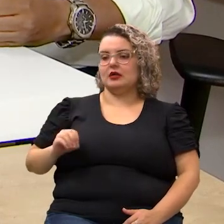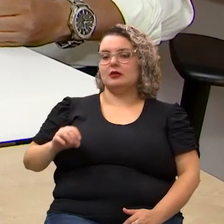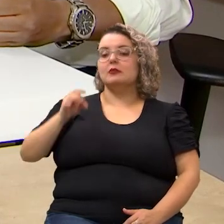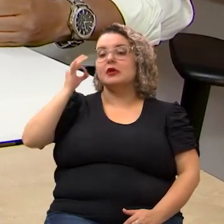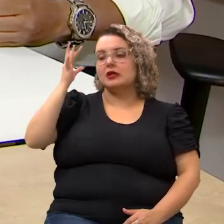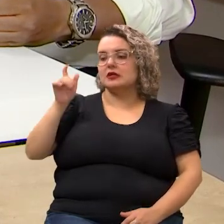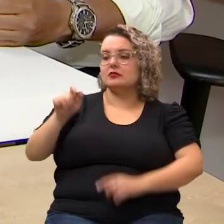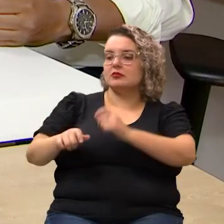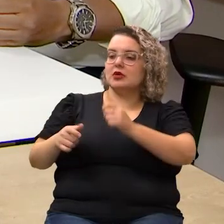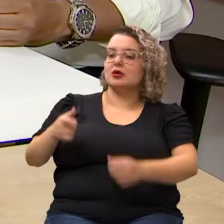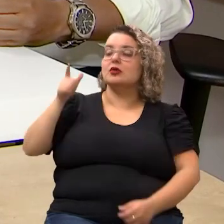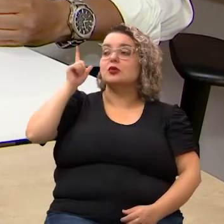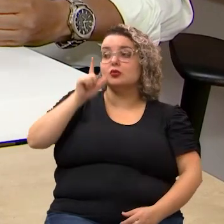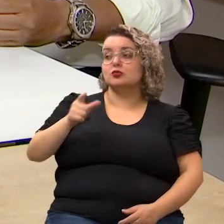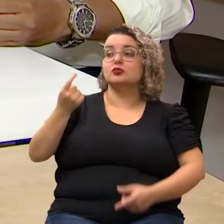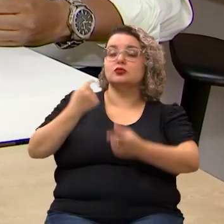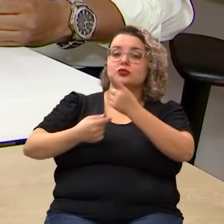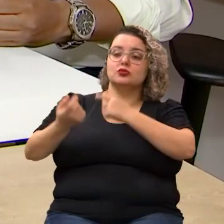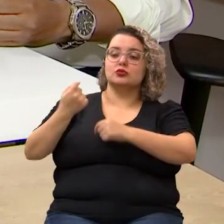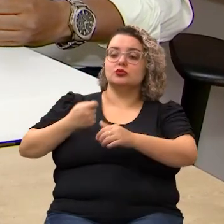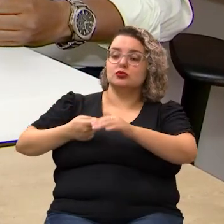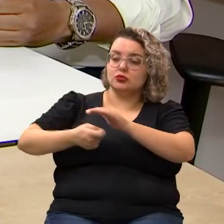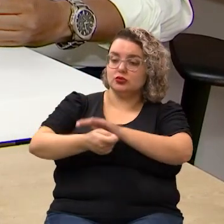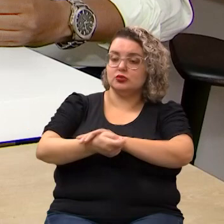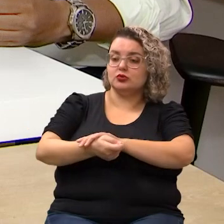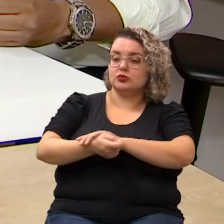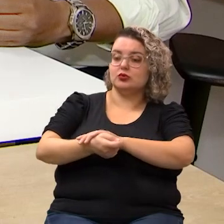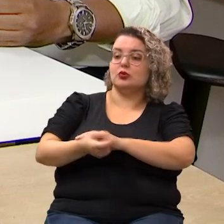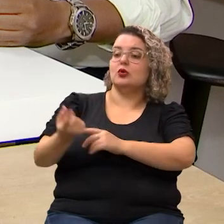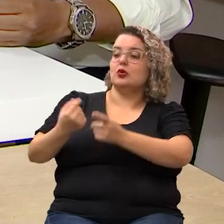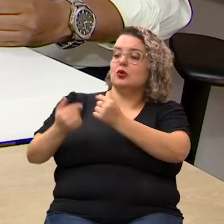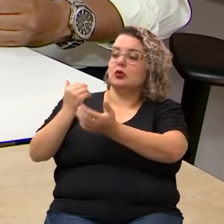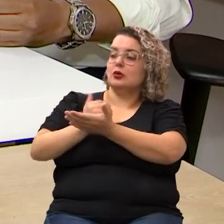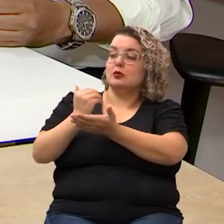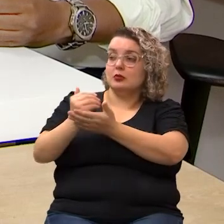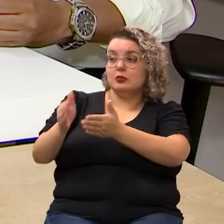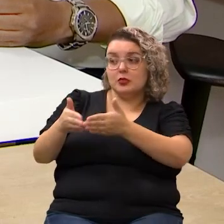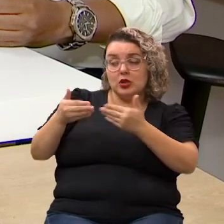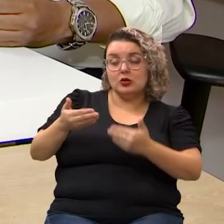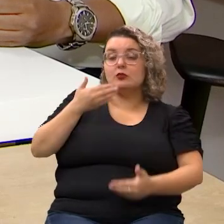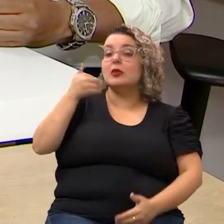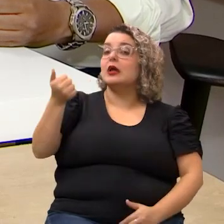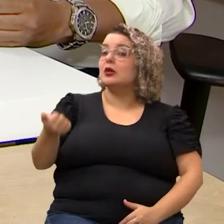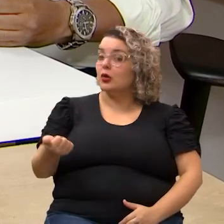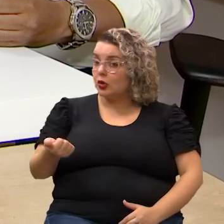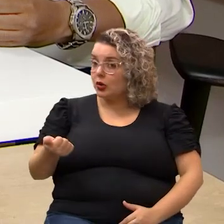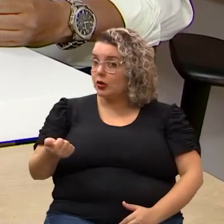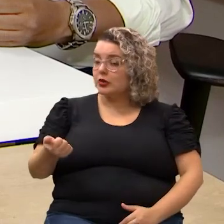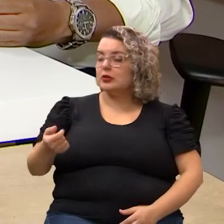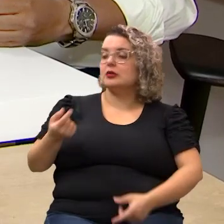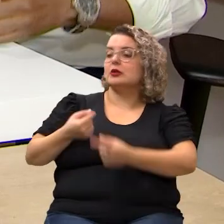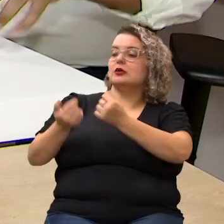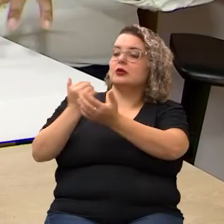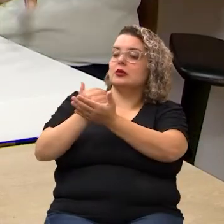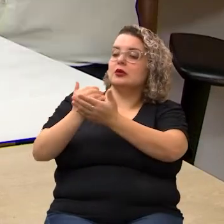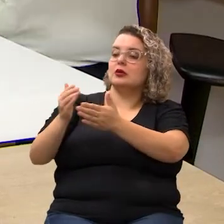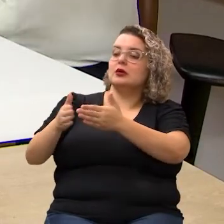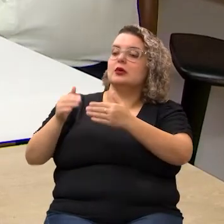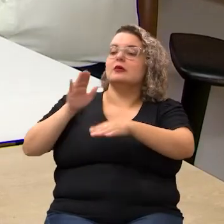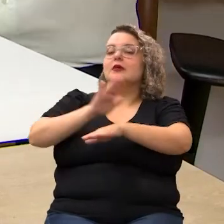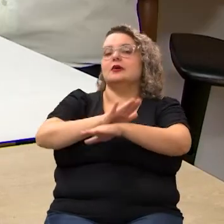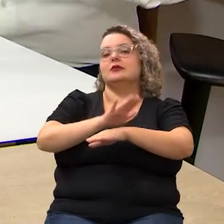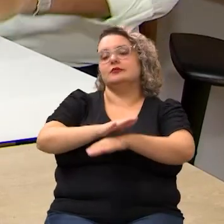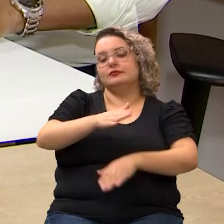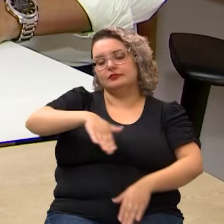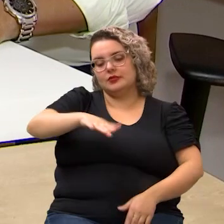pessoa acessar um investimento, uma aplicação de um empréstimo melhor, e esse empréstimo melhor vai ajudá-la